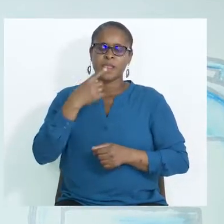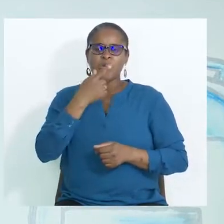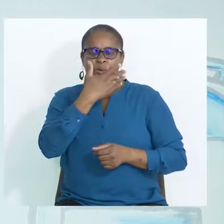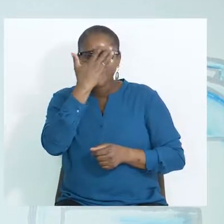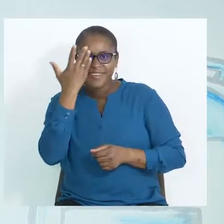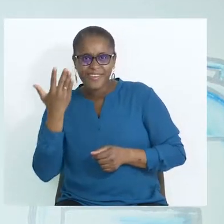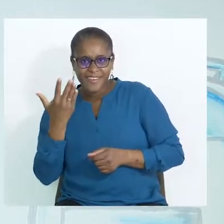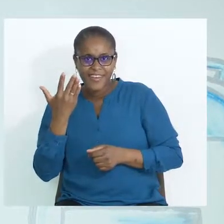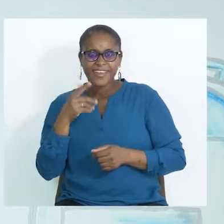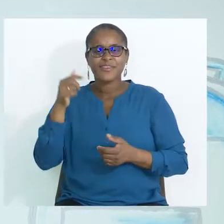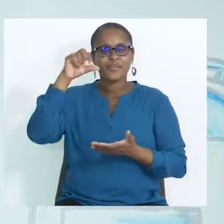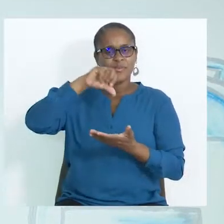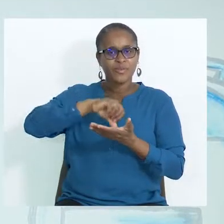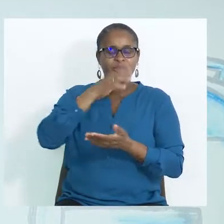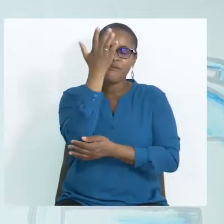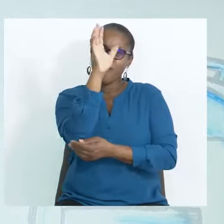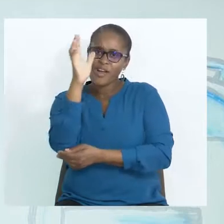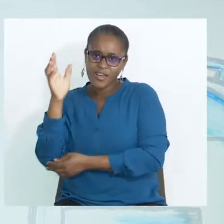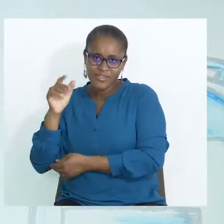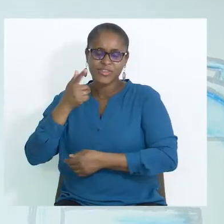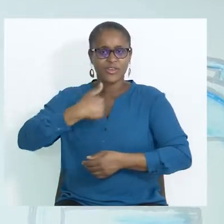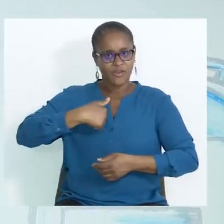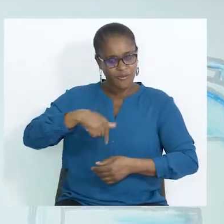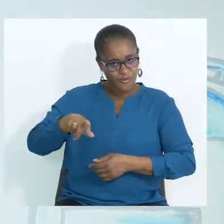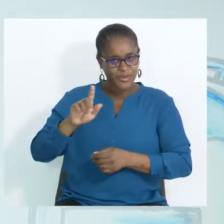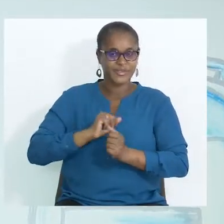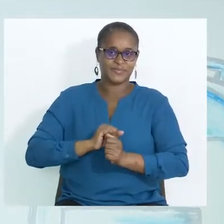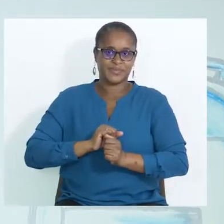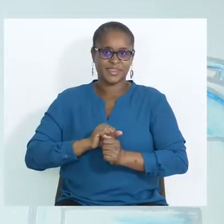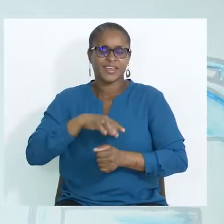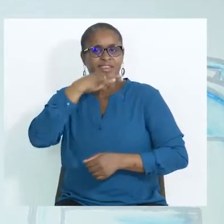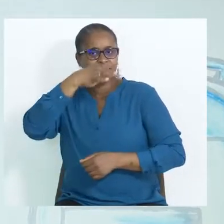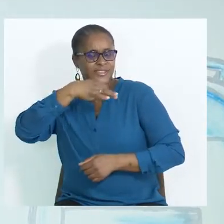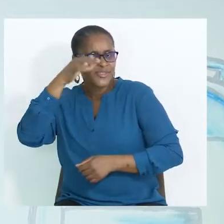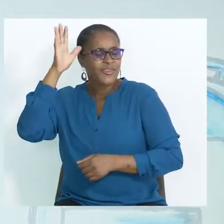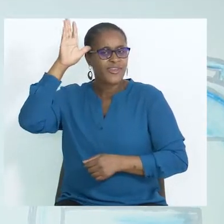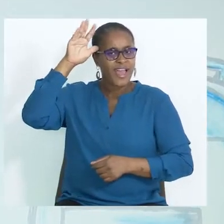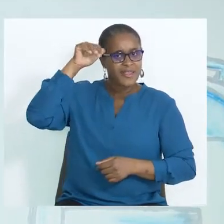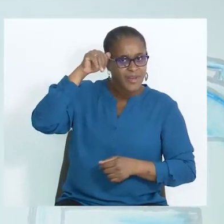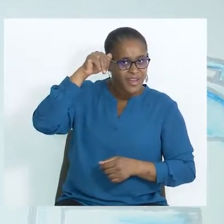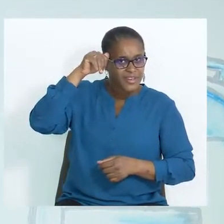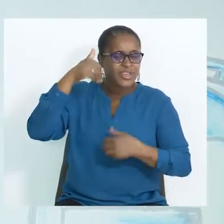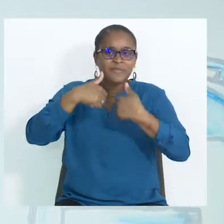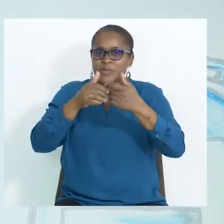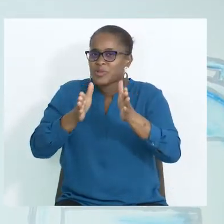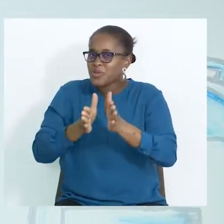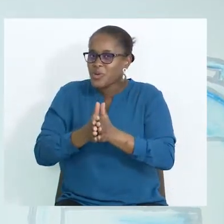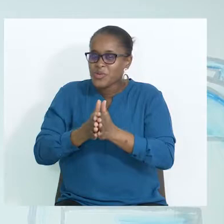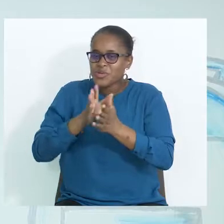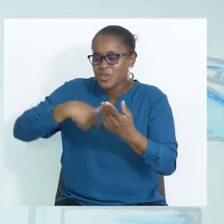é um dia no é a floresta foi edição os animais